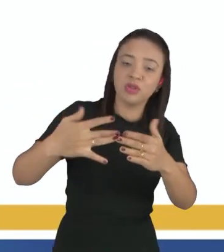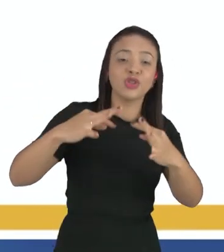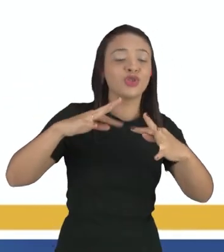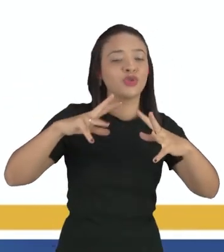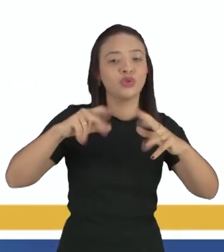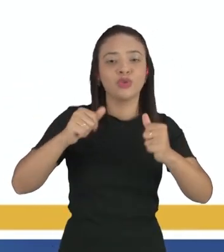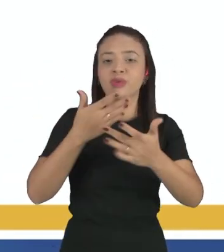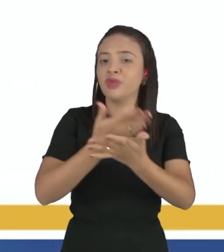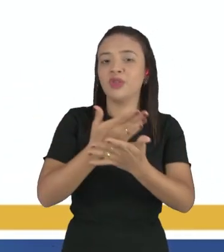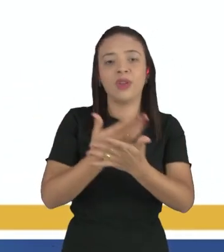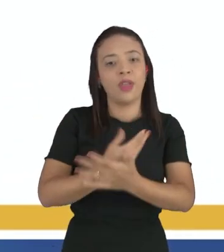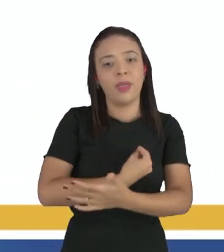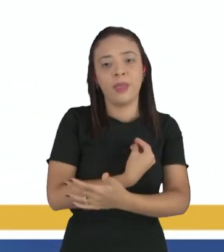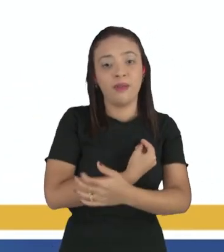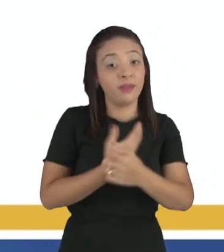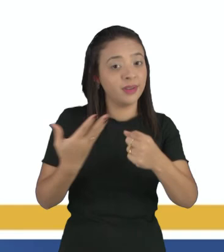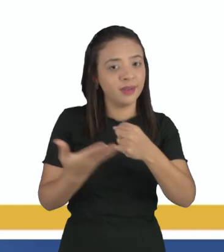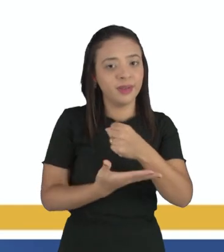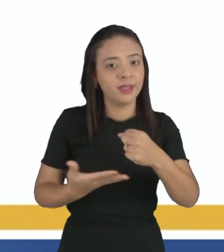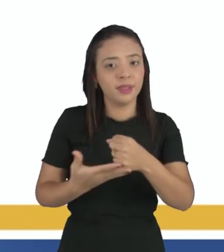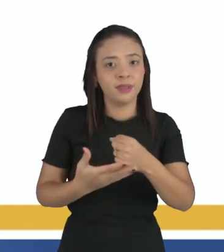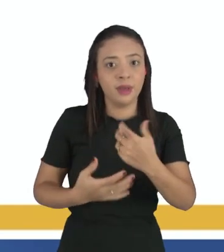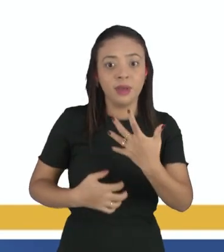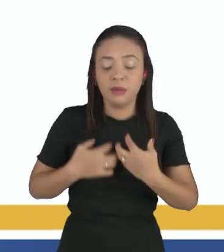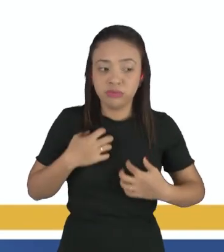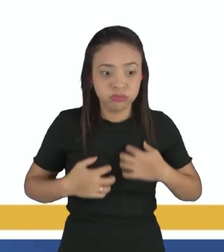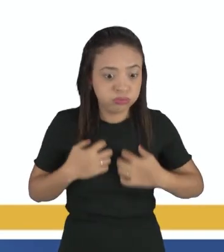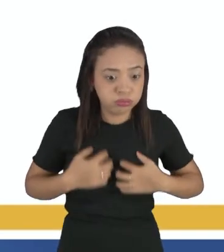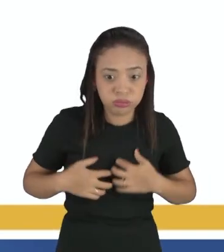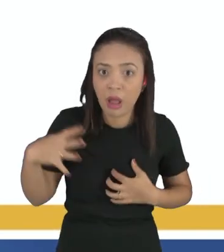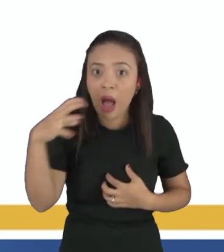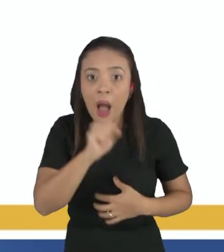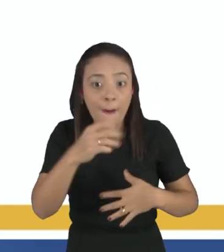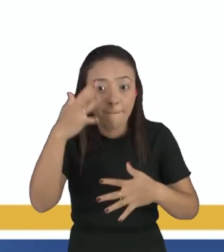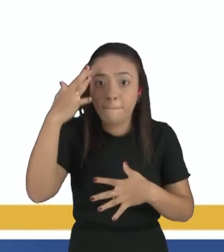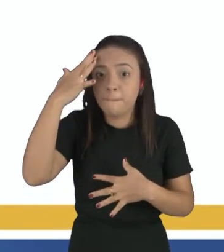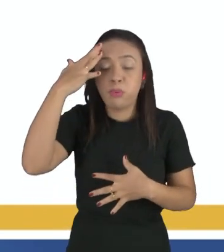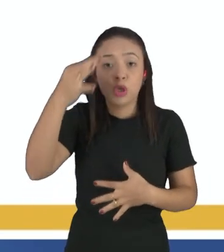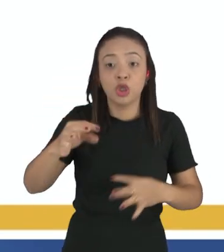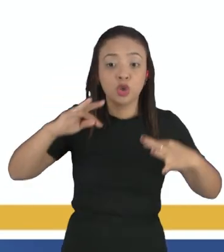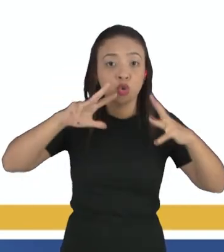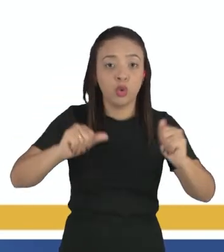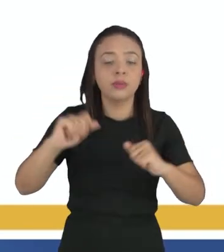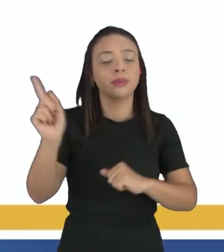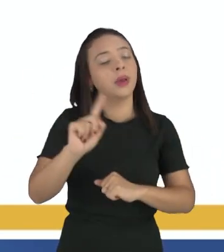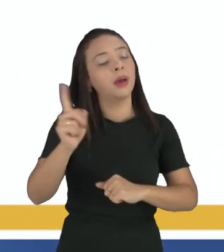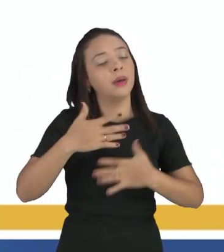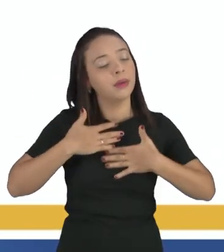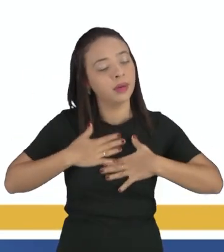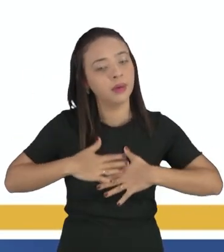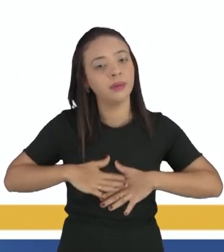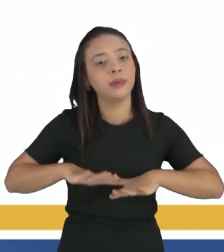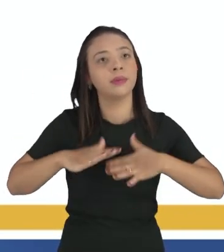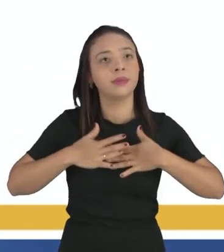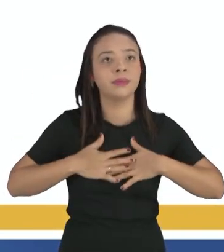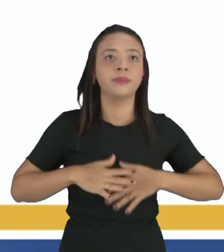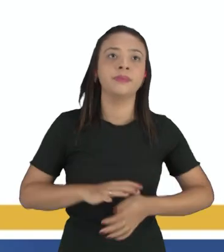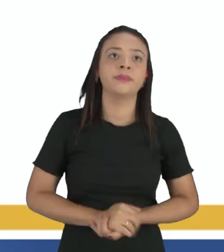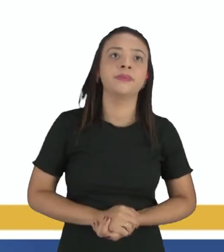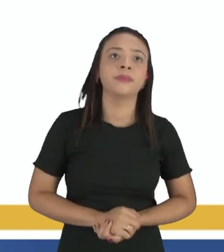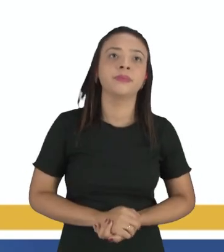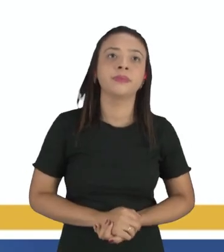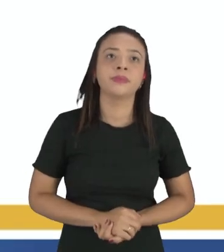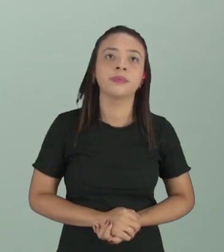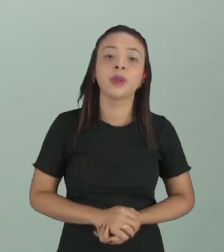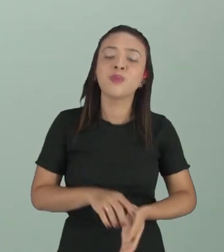educação básica. Não se desespere, não é tudo de uma vez, mas são esses pontos que você deve se ater.